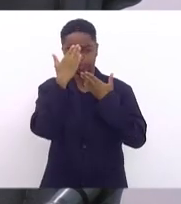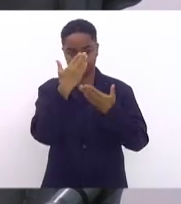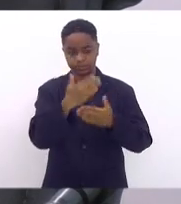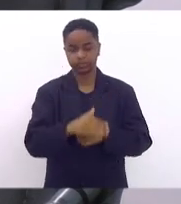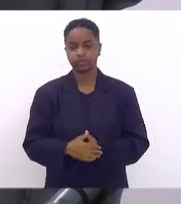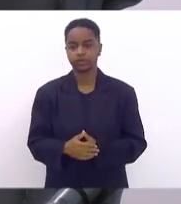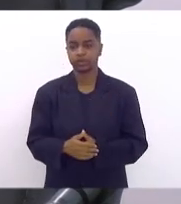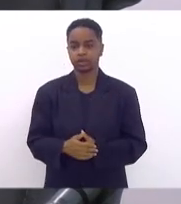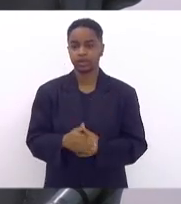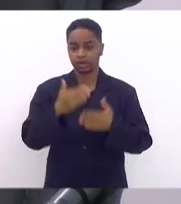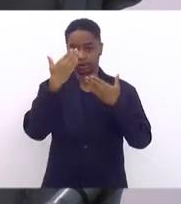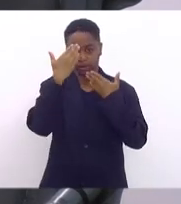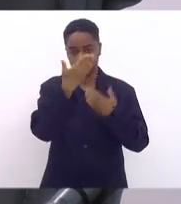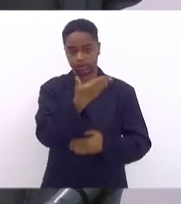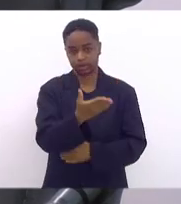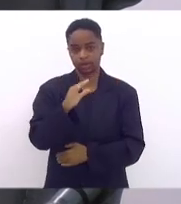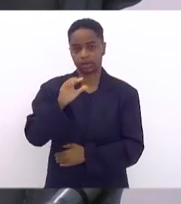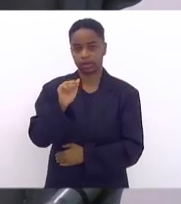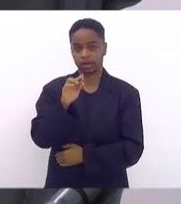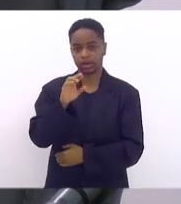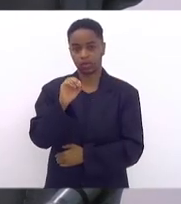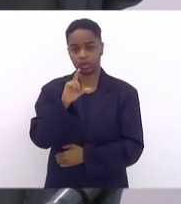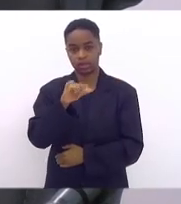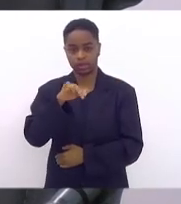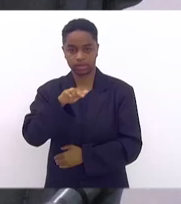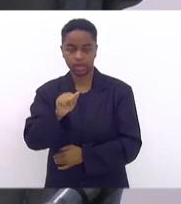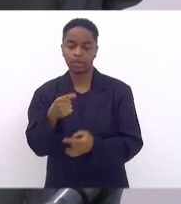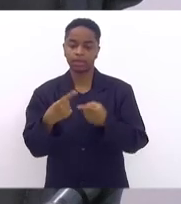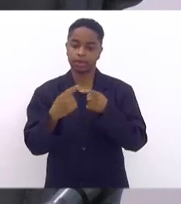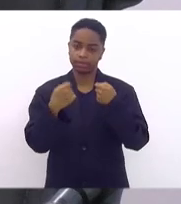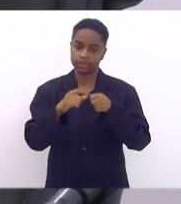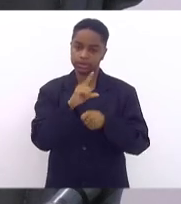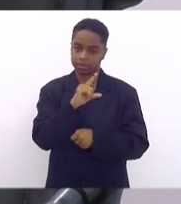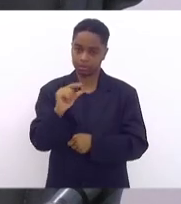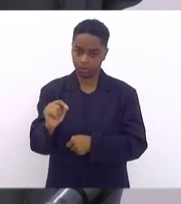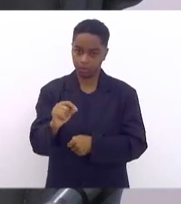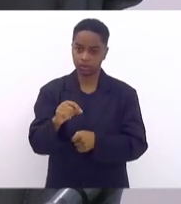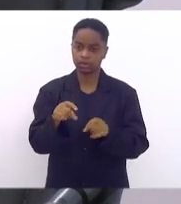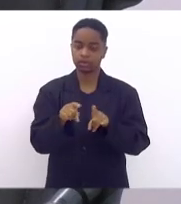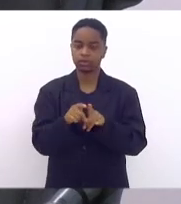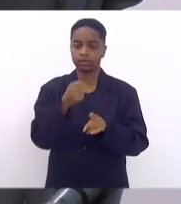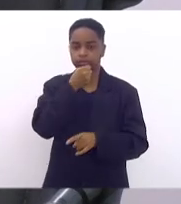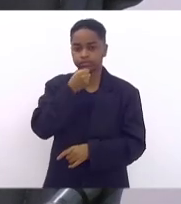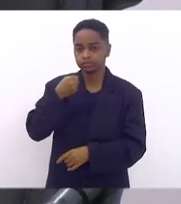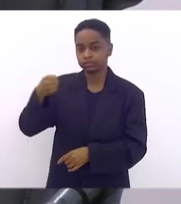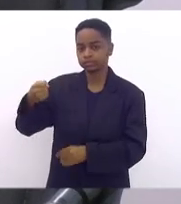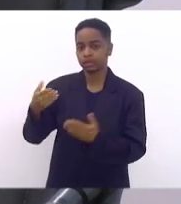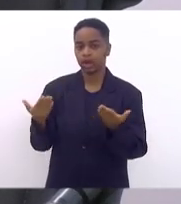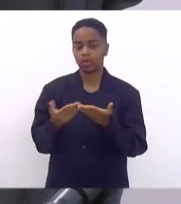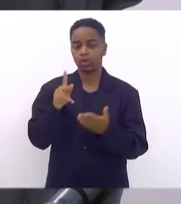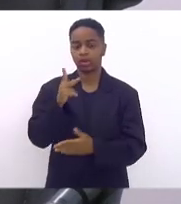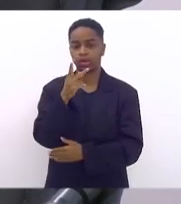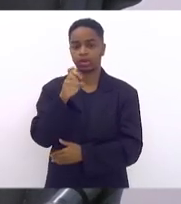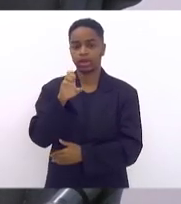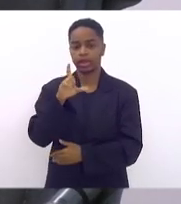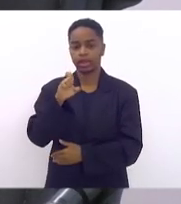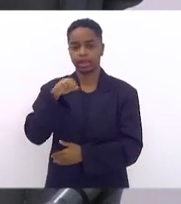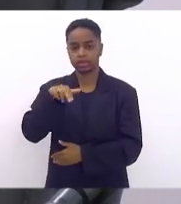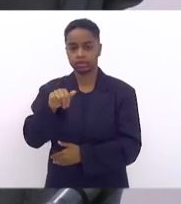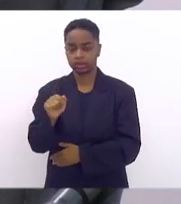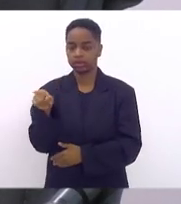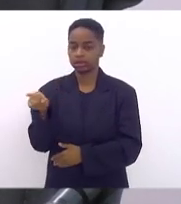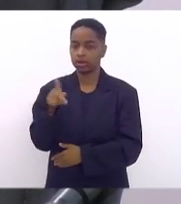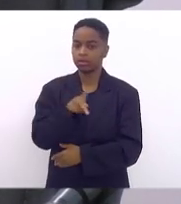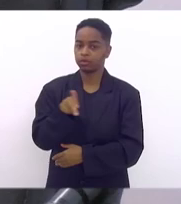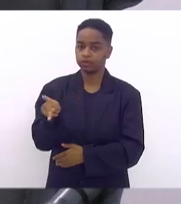agradecendo aqui a doutora Carolina Carvalho, que vai precisar se ausentar. Eu, então, passo a palavra à doutora Helena Rossi,